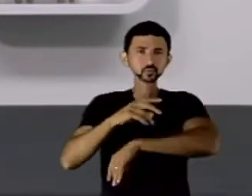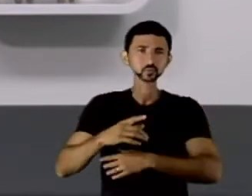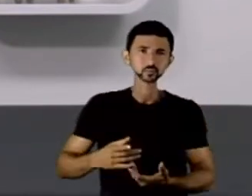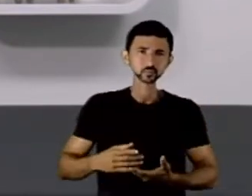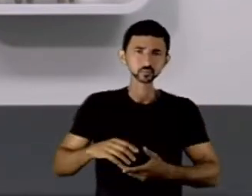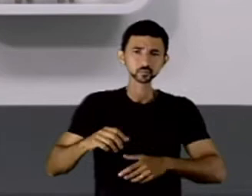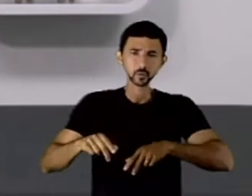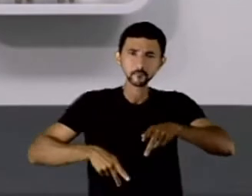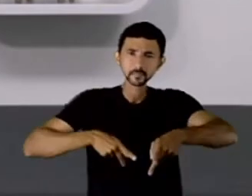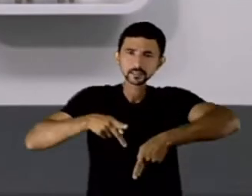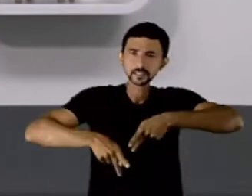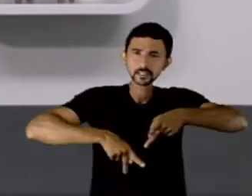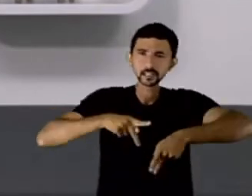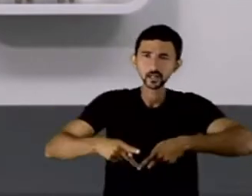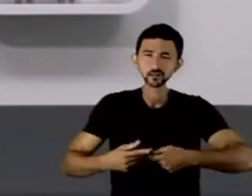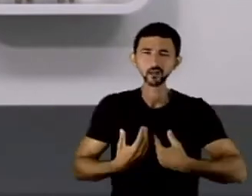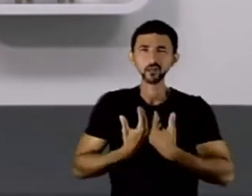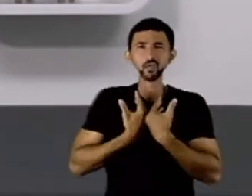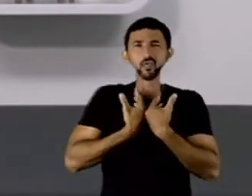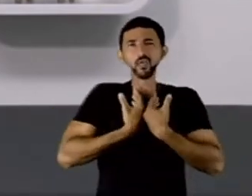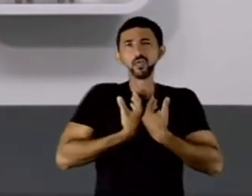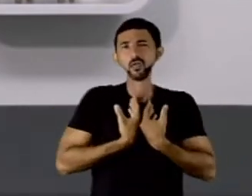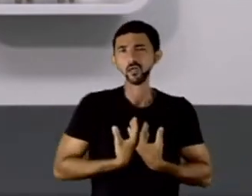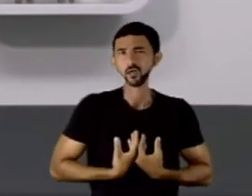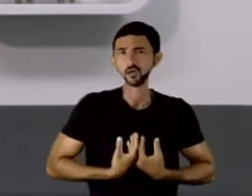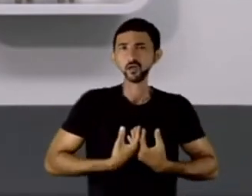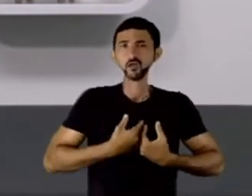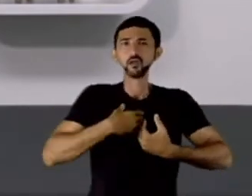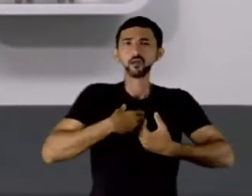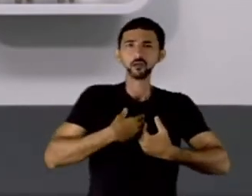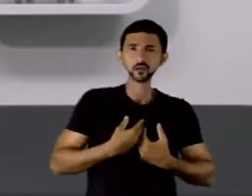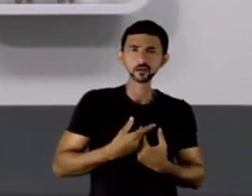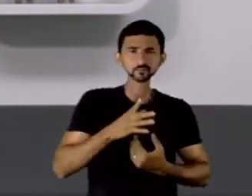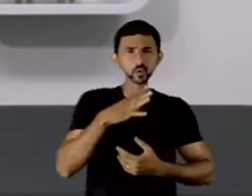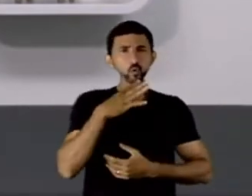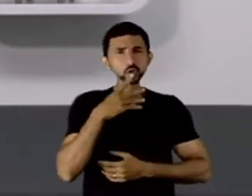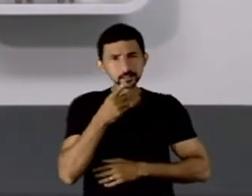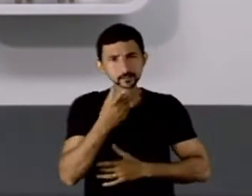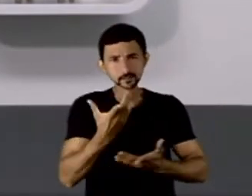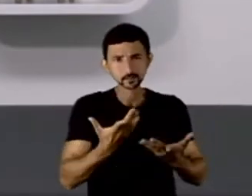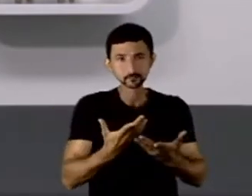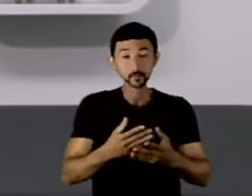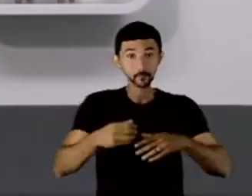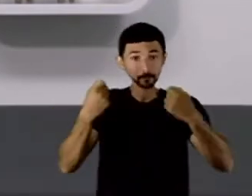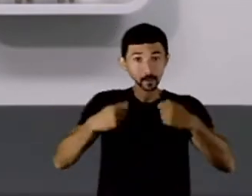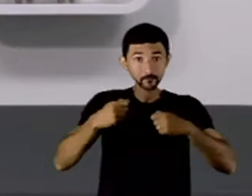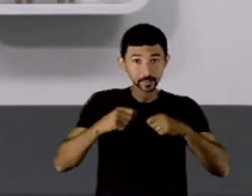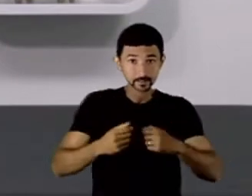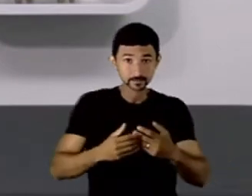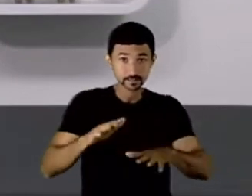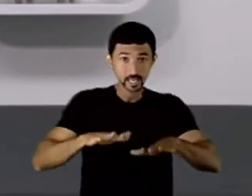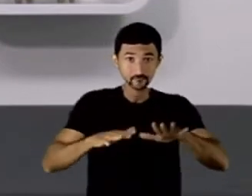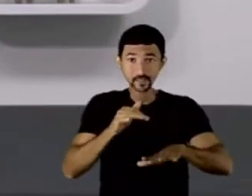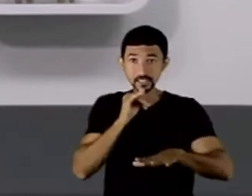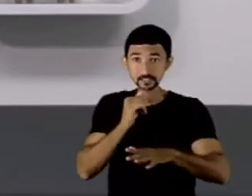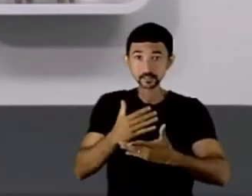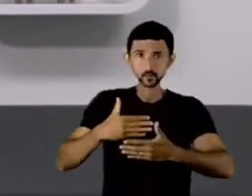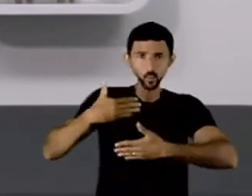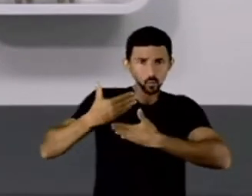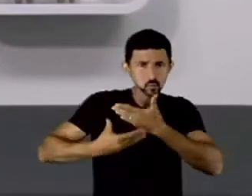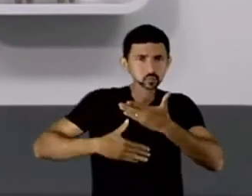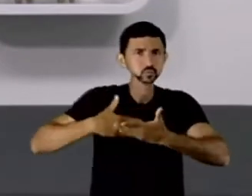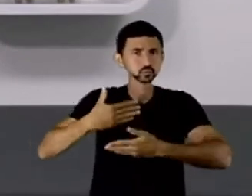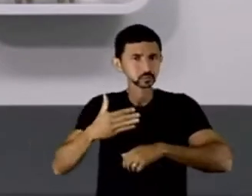um pouco de bicicleta, já se sente muito ofegante? Então, é preciso que muitas vezes essa rotina